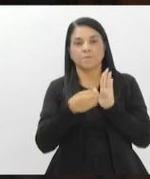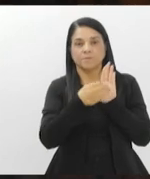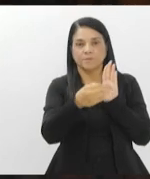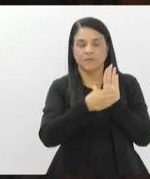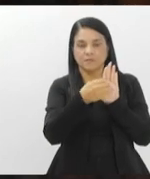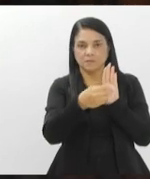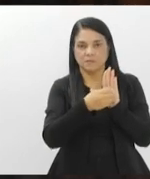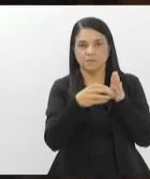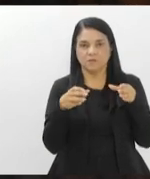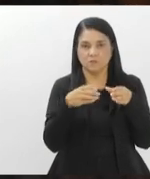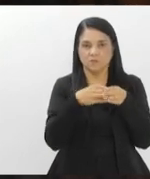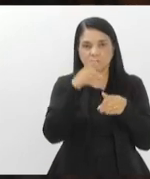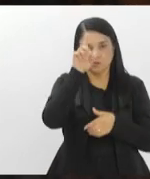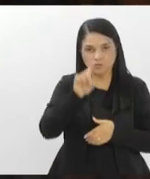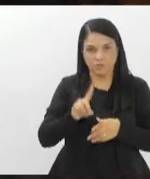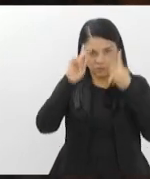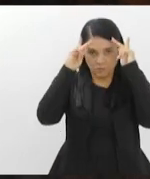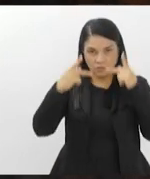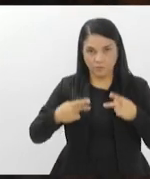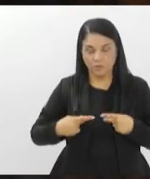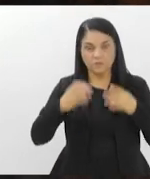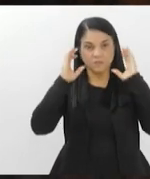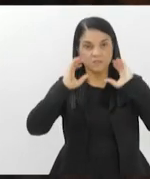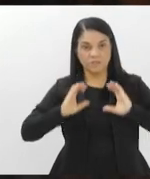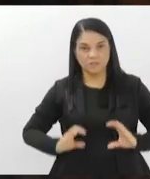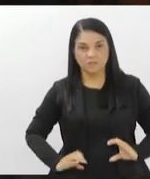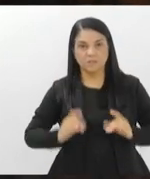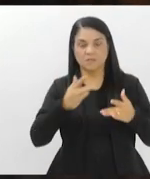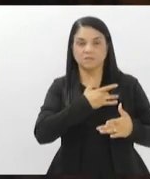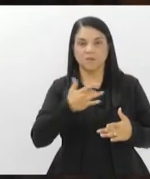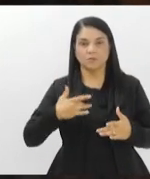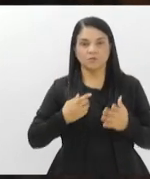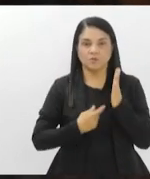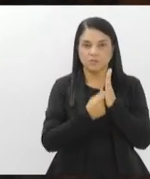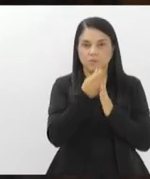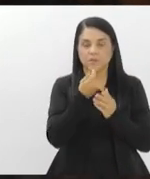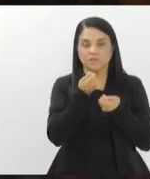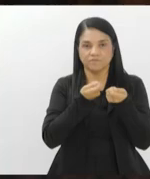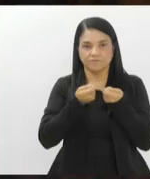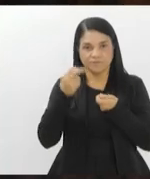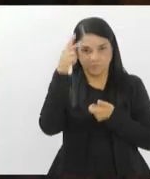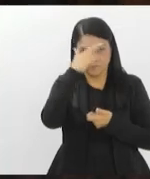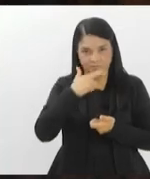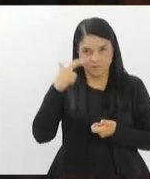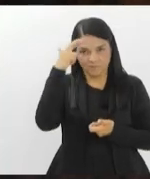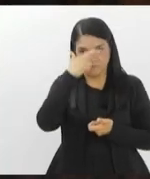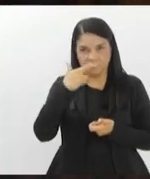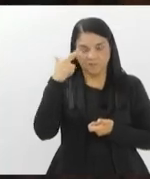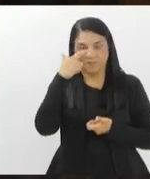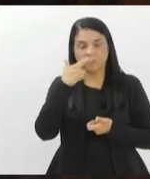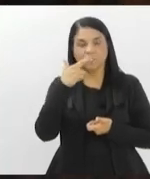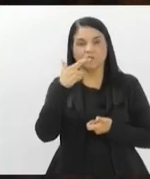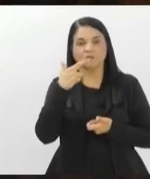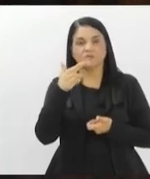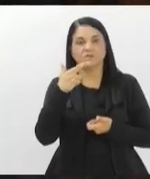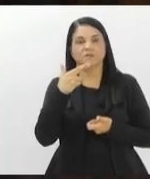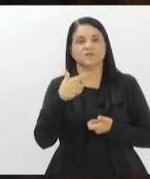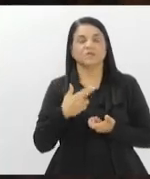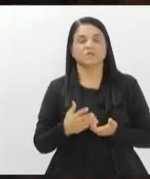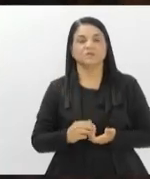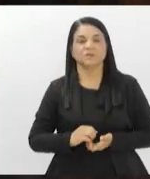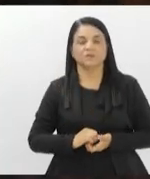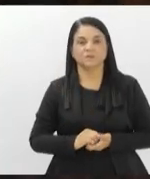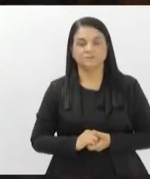Comissões de Direitos Humanos, Cidadania, de Saúde, Orçamento, Finanças, Fiscalização Financeira